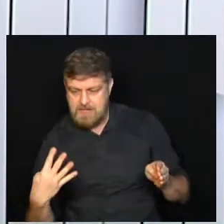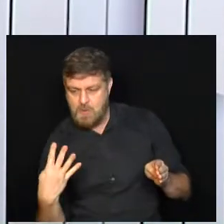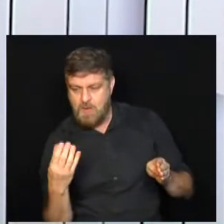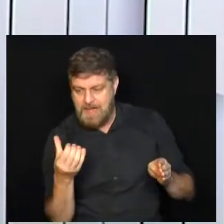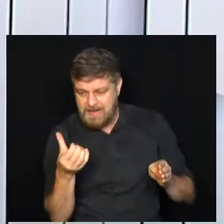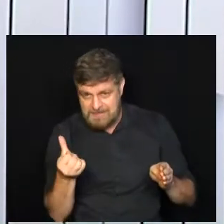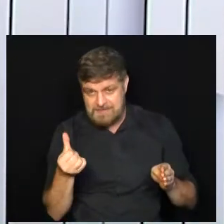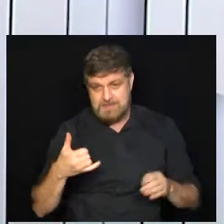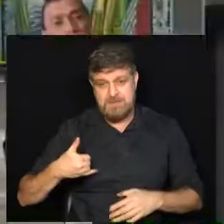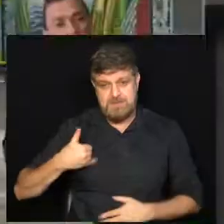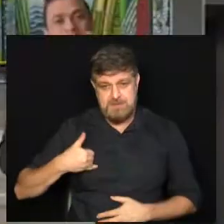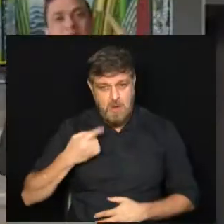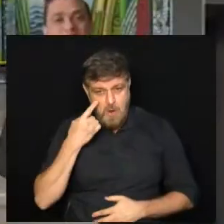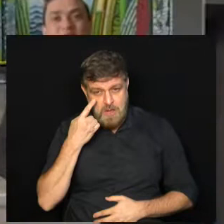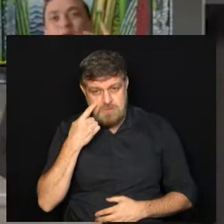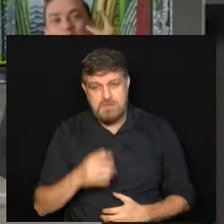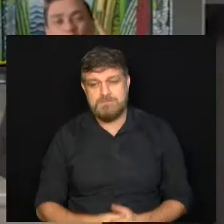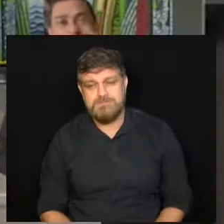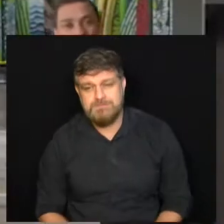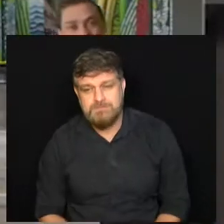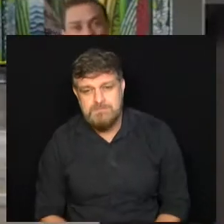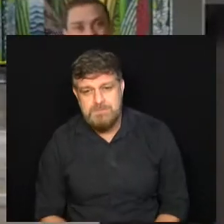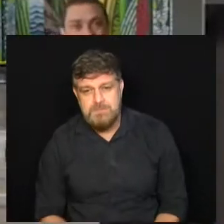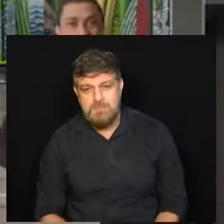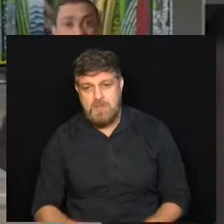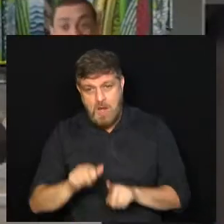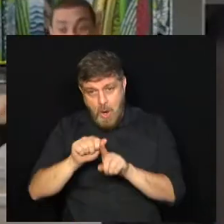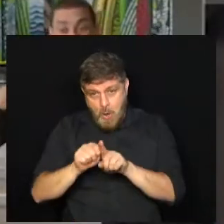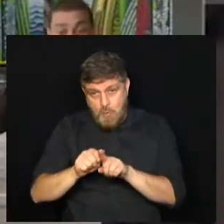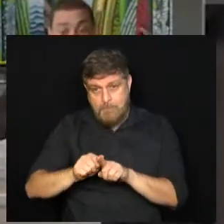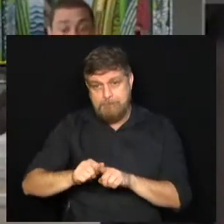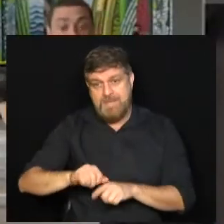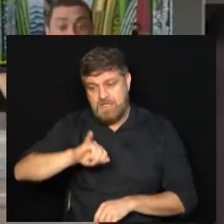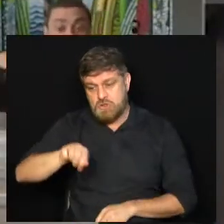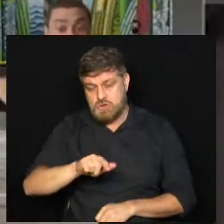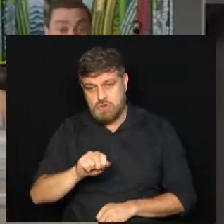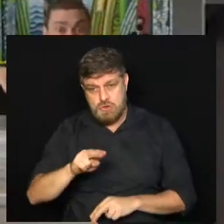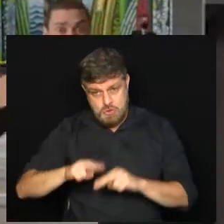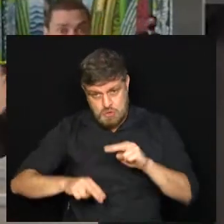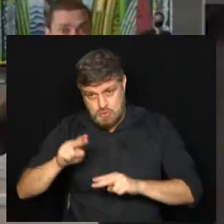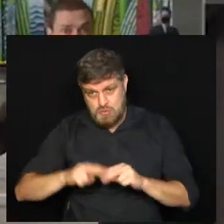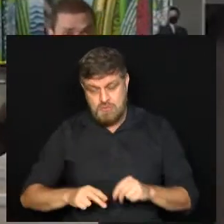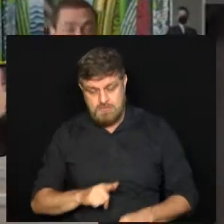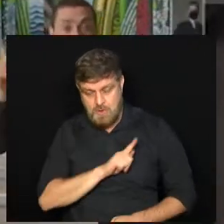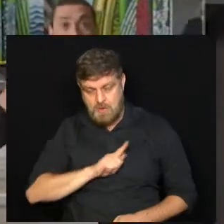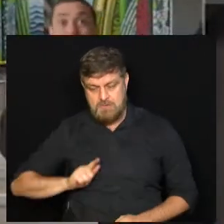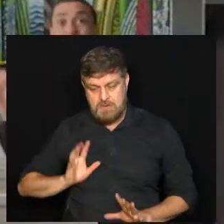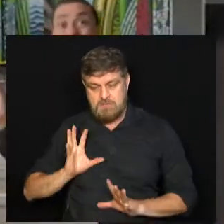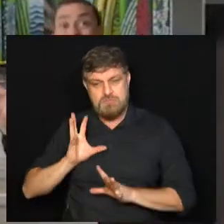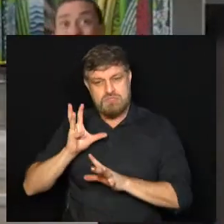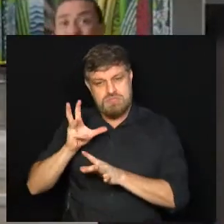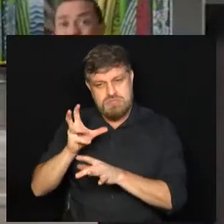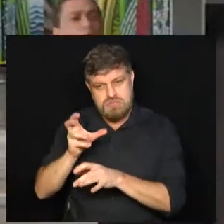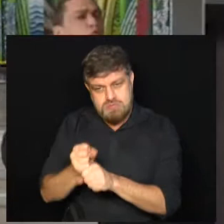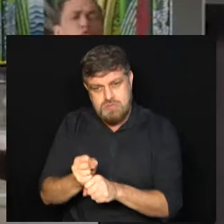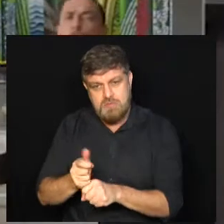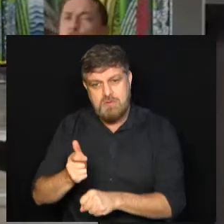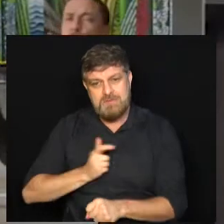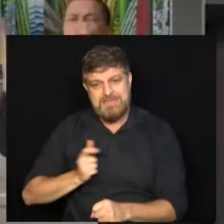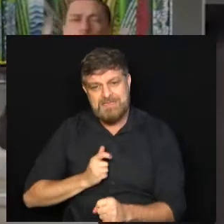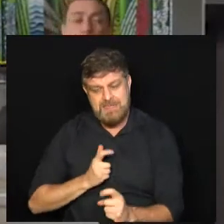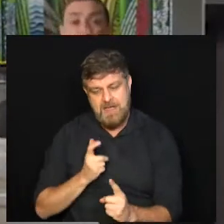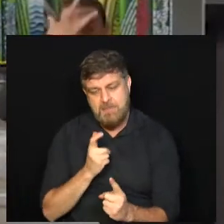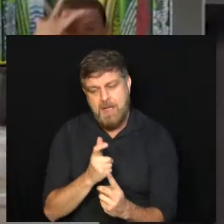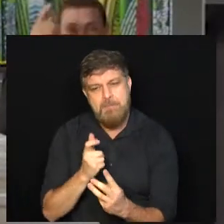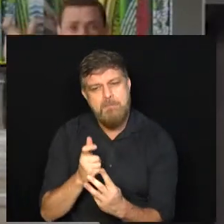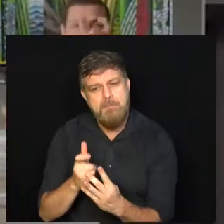anos. Olha só. Neste mês de junho, o governo vai completar plenamente a vacinação de todas